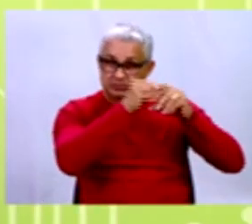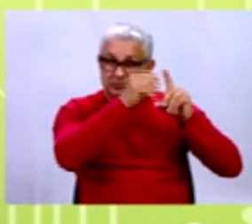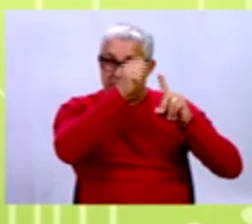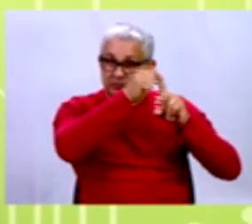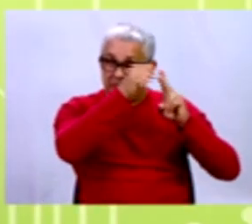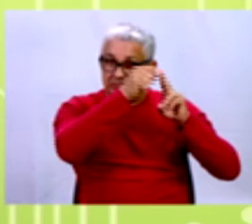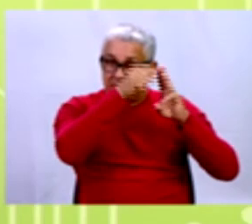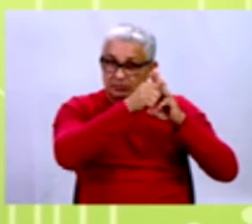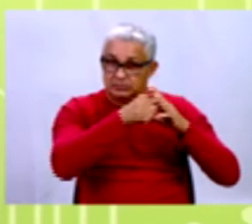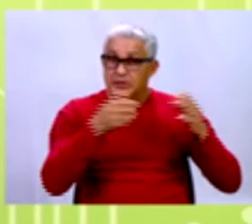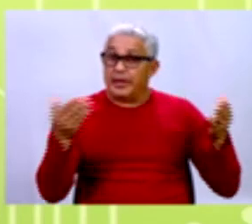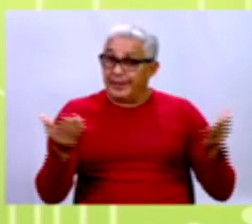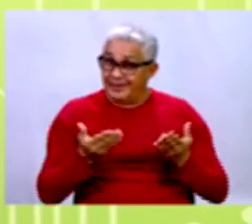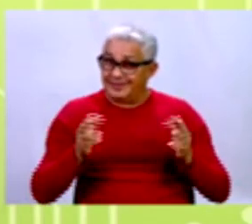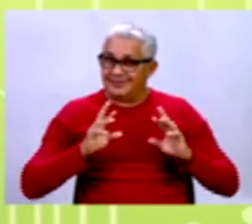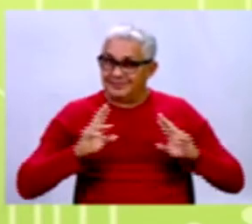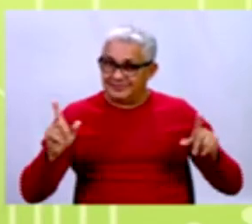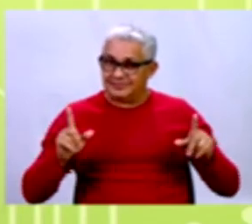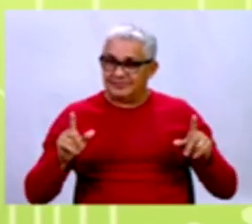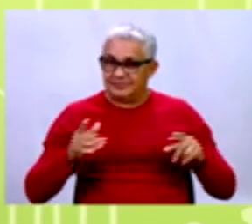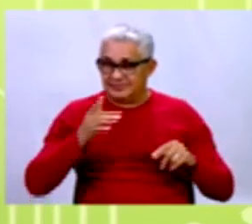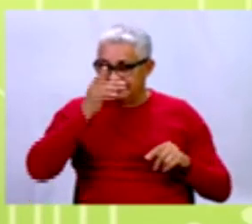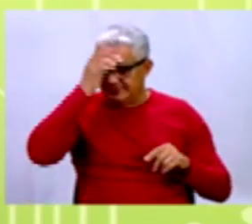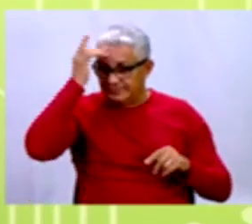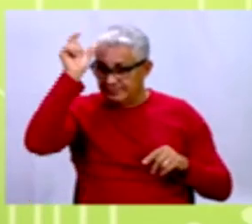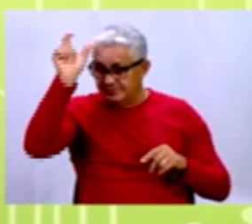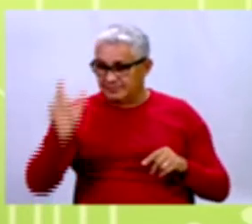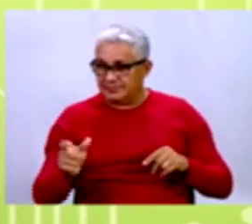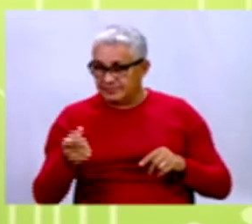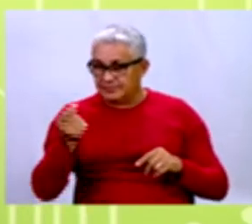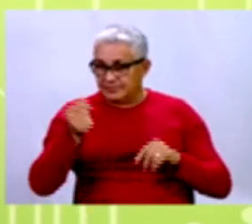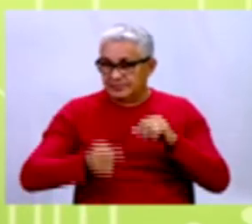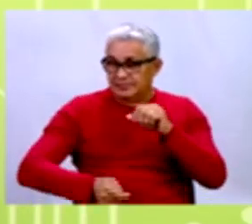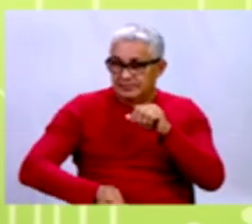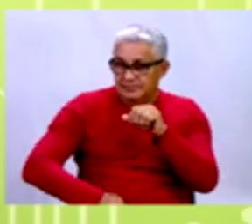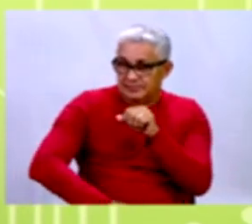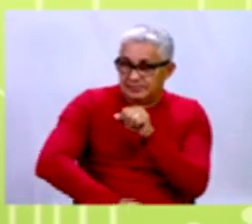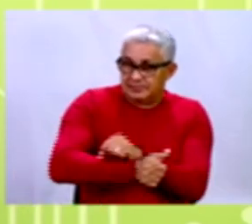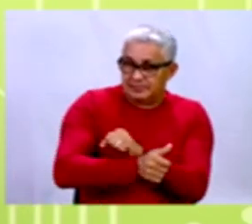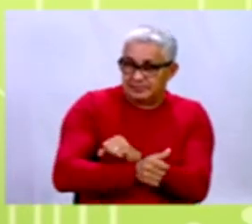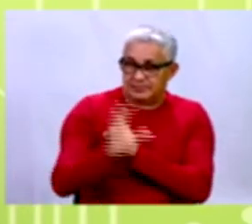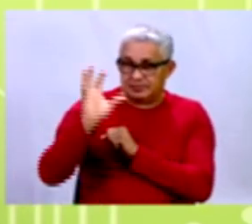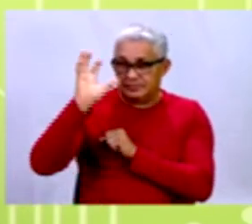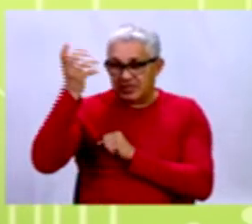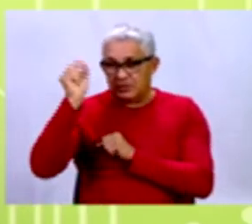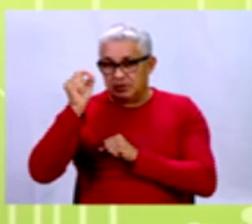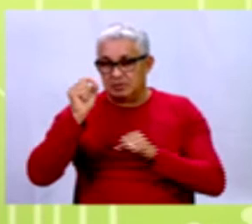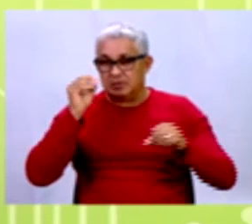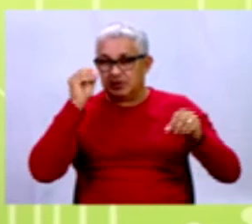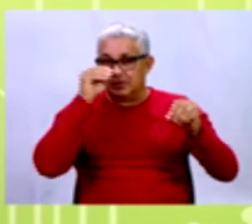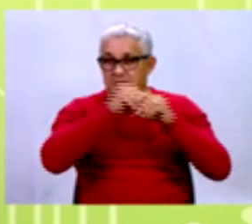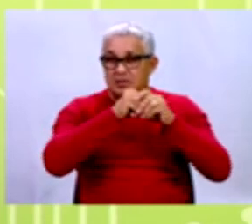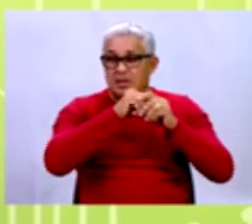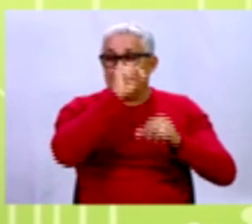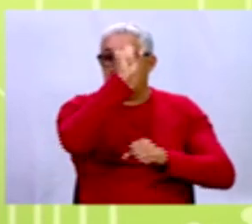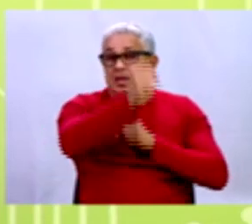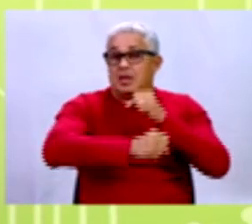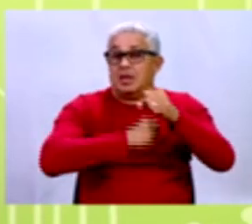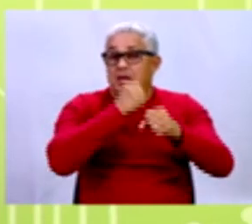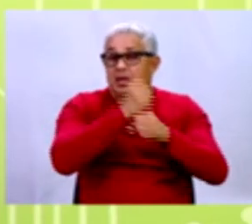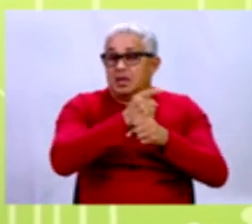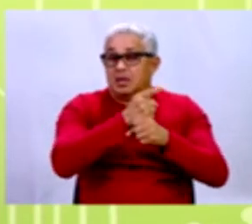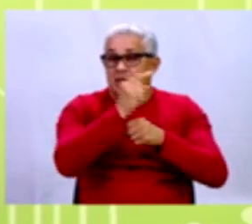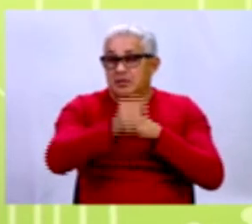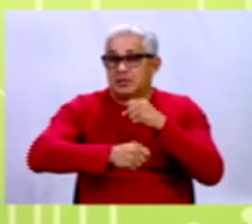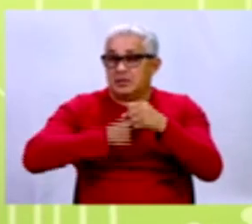mensais. Nesse caso, o investidor, no caso é um investidor, ele decidiu fazer depósitos anuais. Aí eu falo